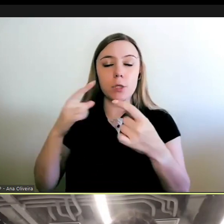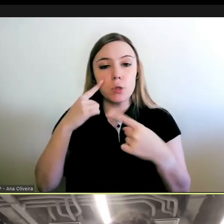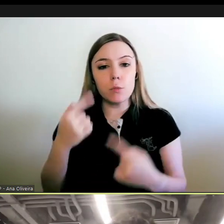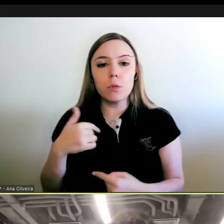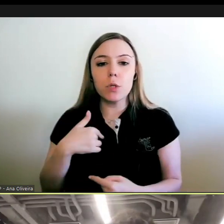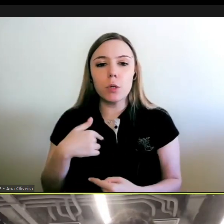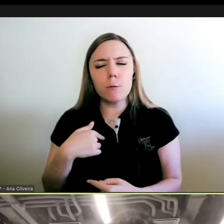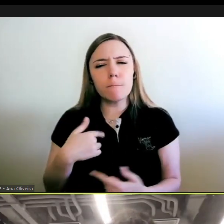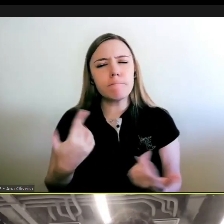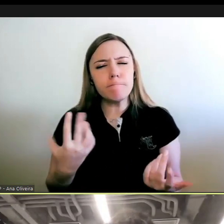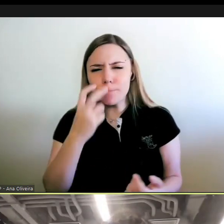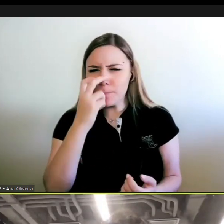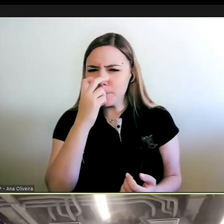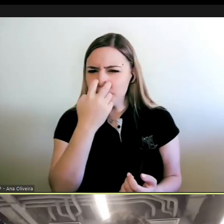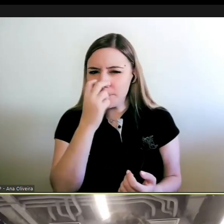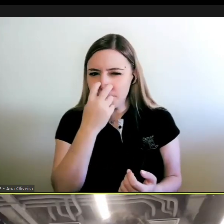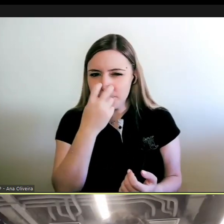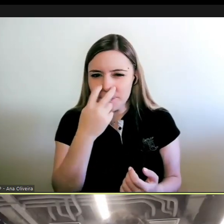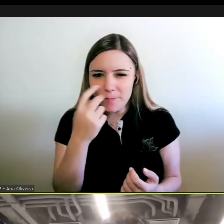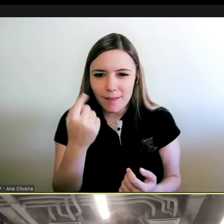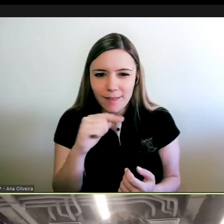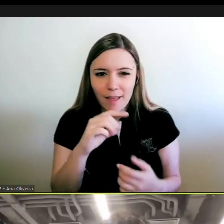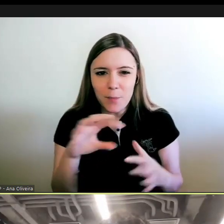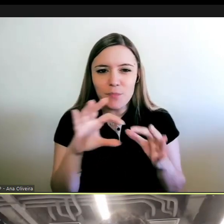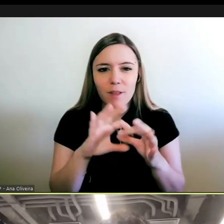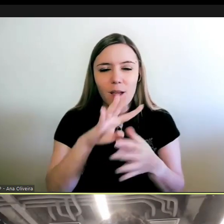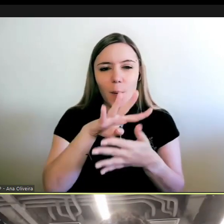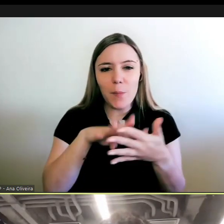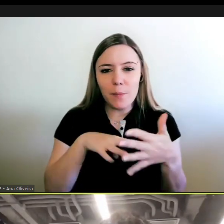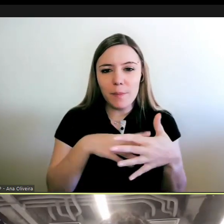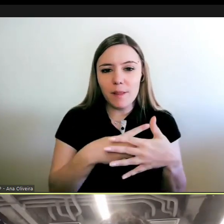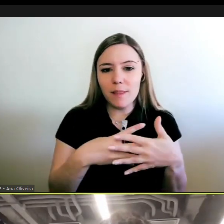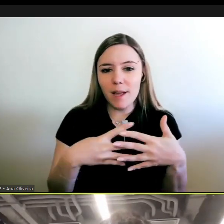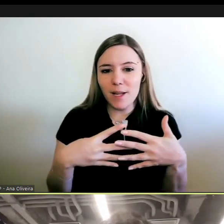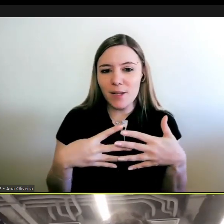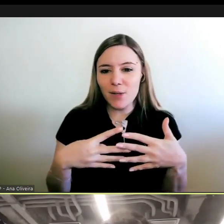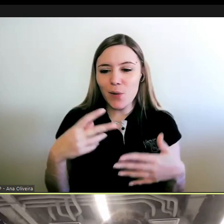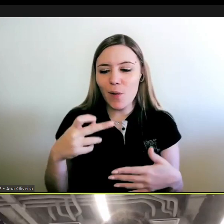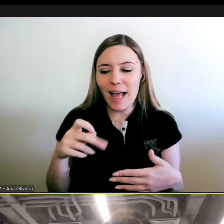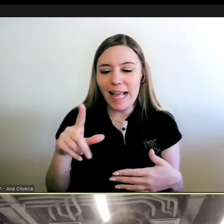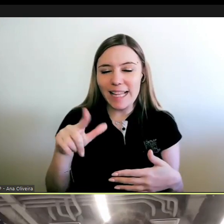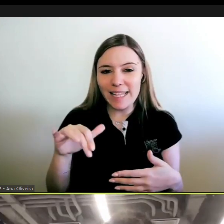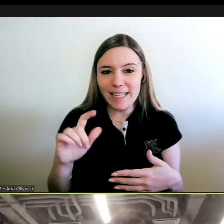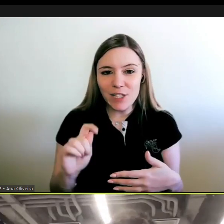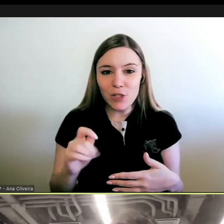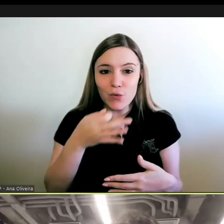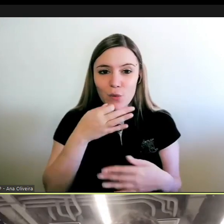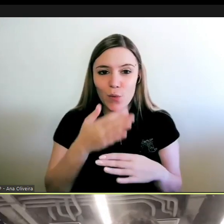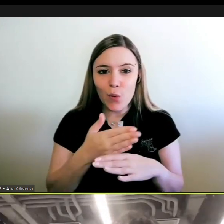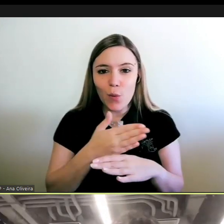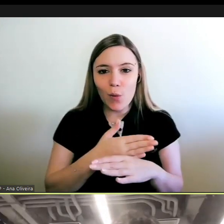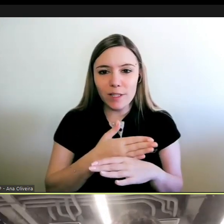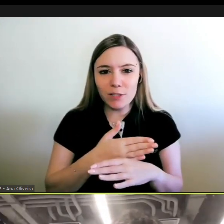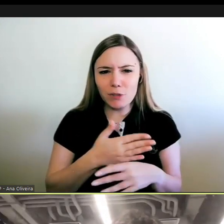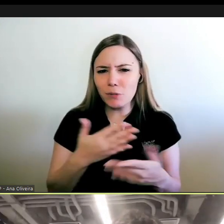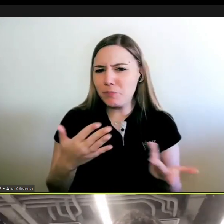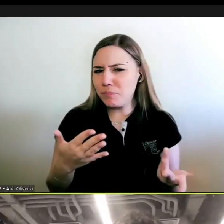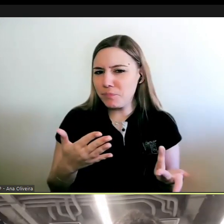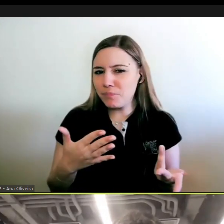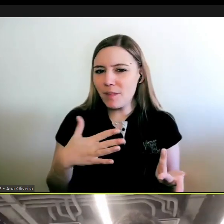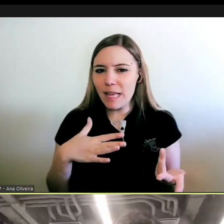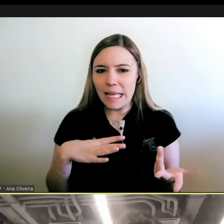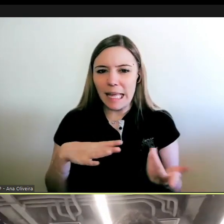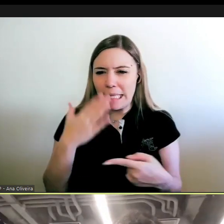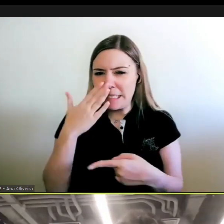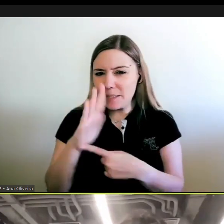muito curioso, Telma, relativamente ao plano que a Alice falou. Quero usarmos isso como